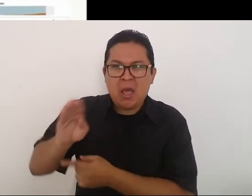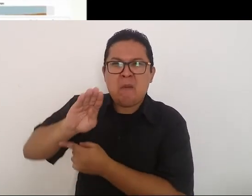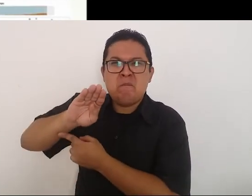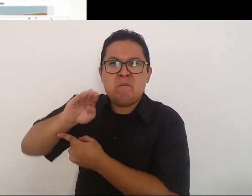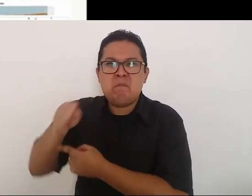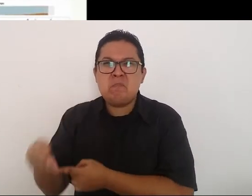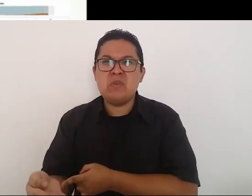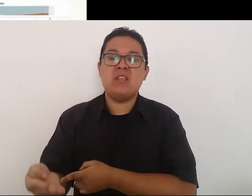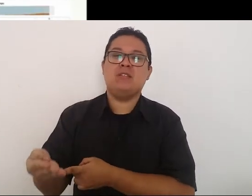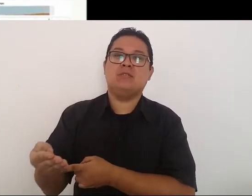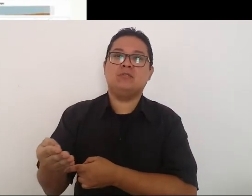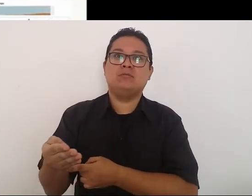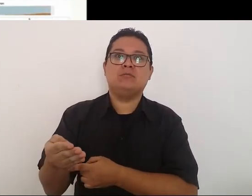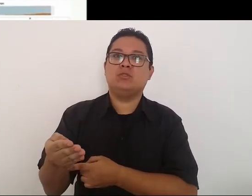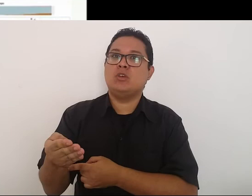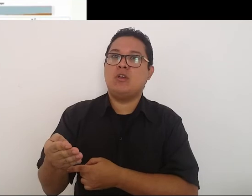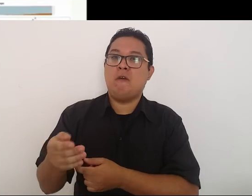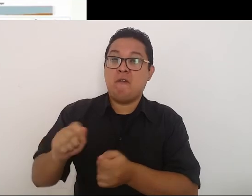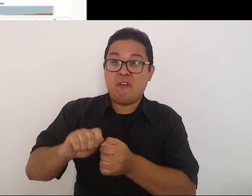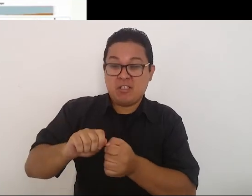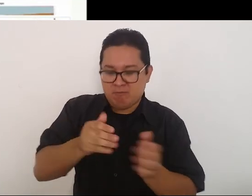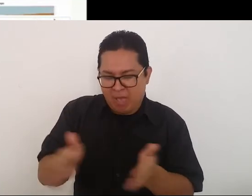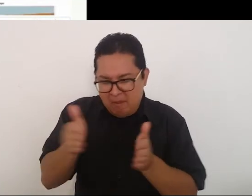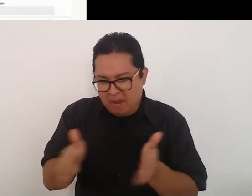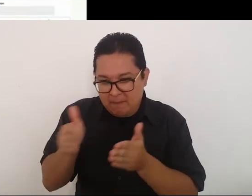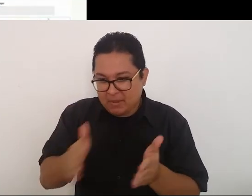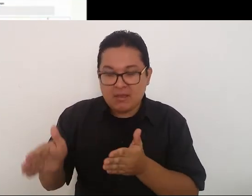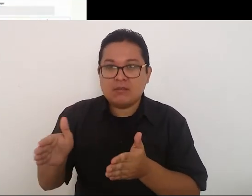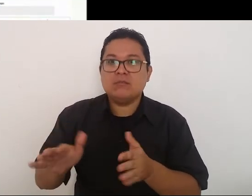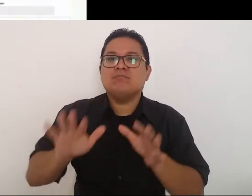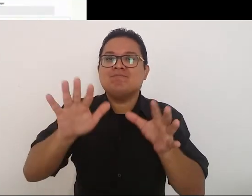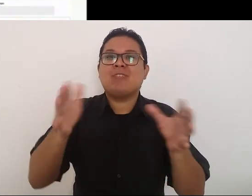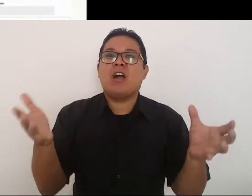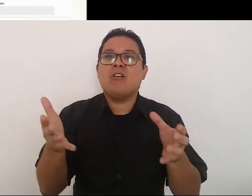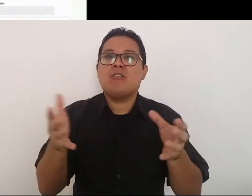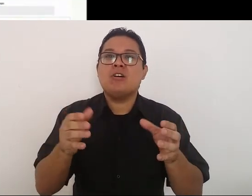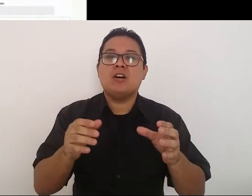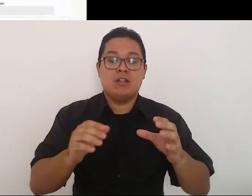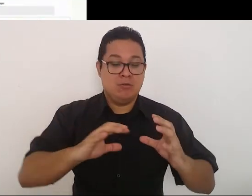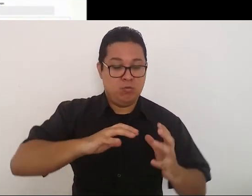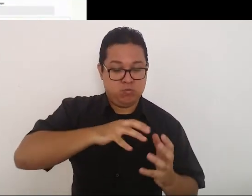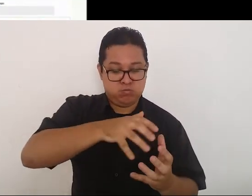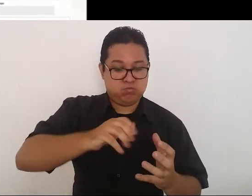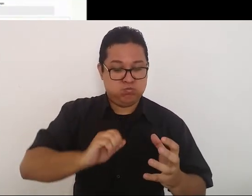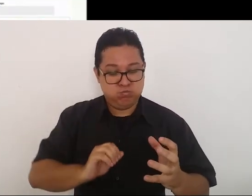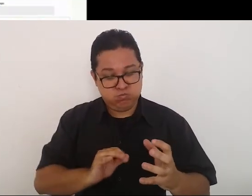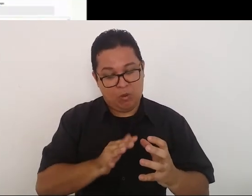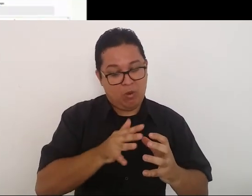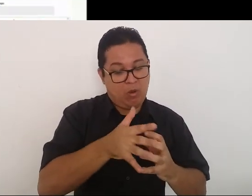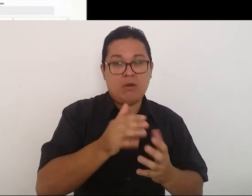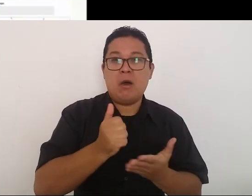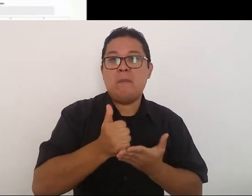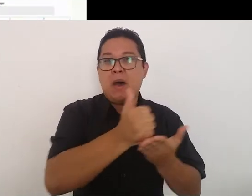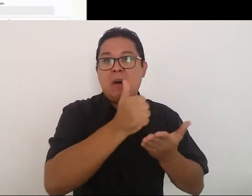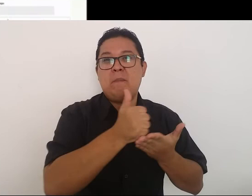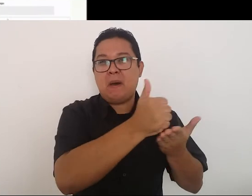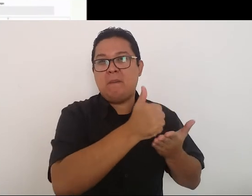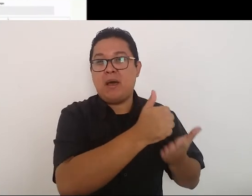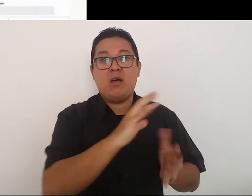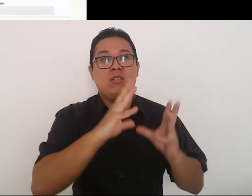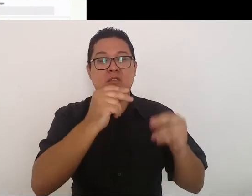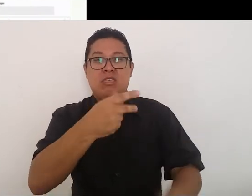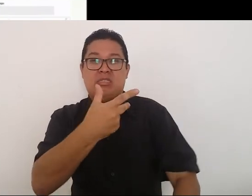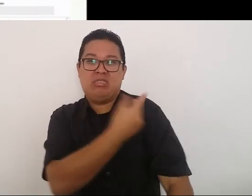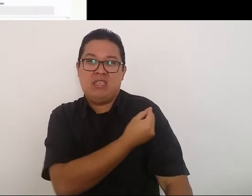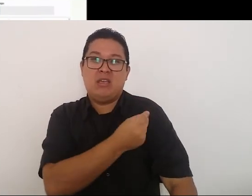vacinas. Produzir bilhões de vacinas. Ok, agora a gente tem que imunizar bilhões de pessoas. Vai